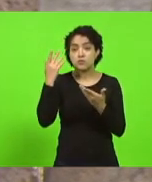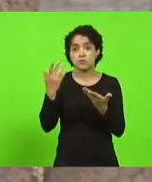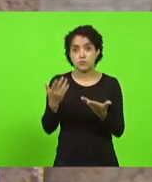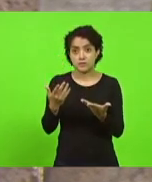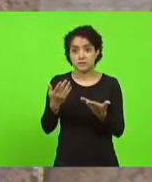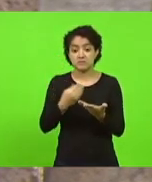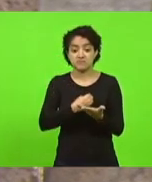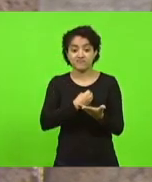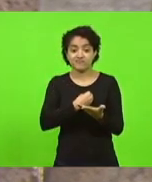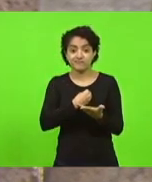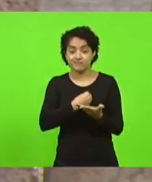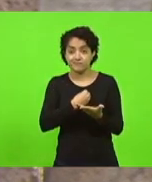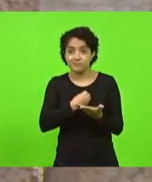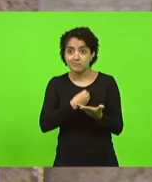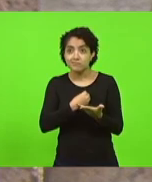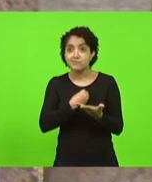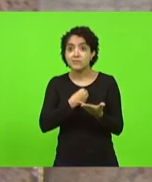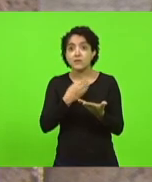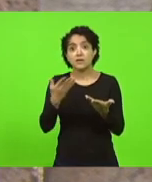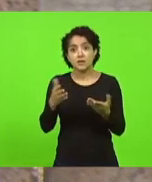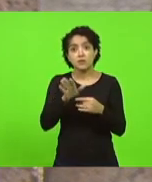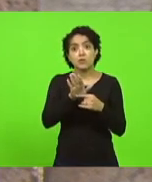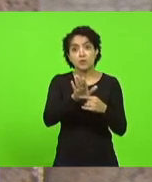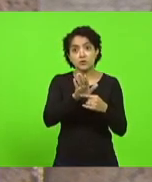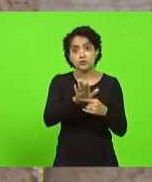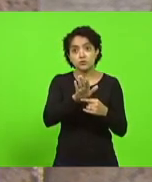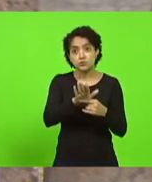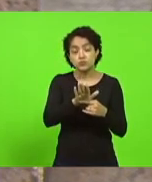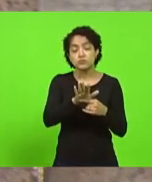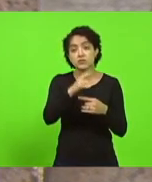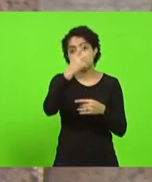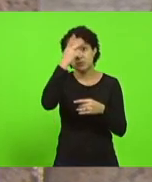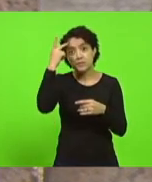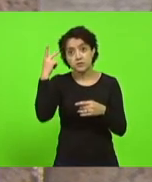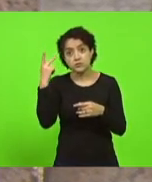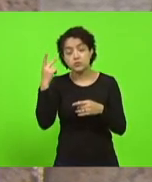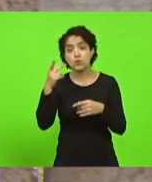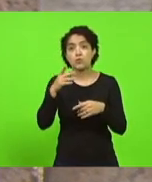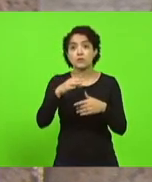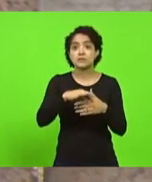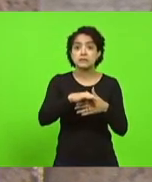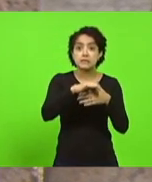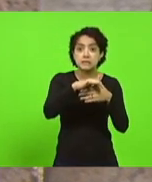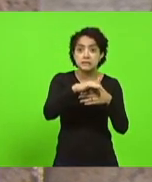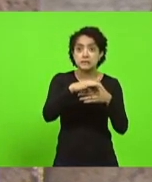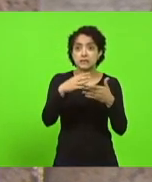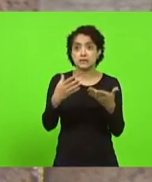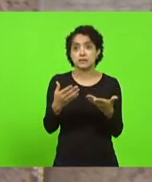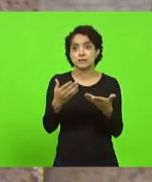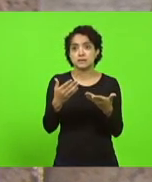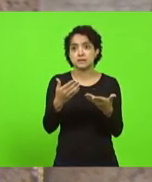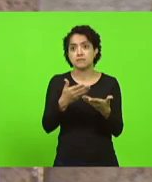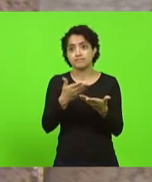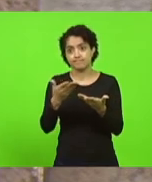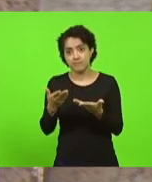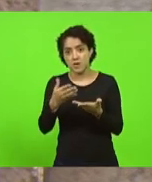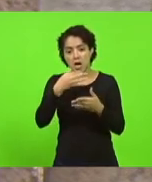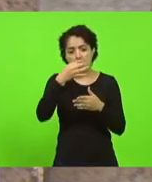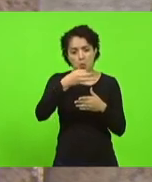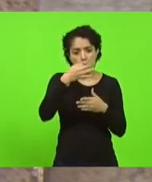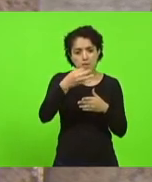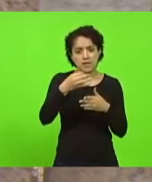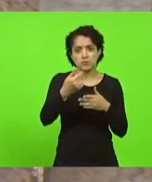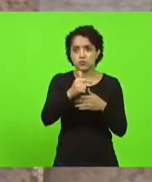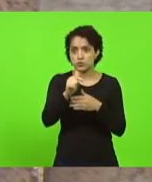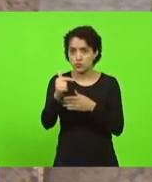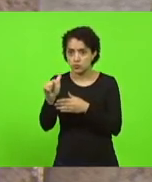complacência e até com a ajuda de pessoas e lideranças que, em não tendo argumentos, isso